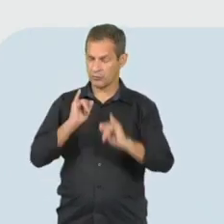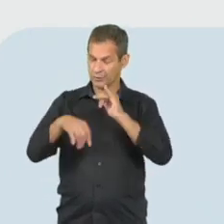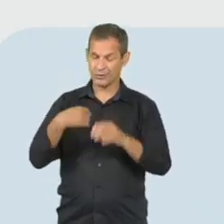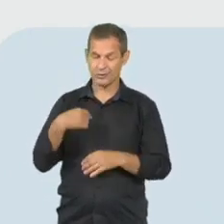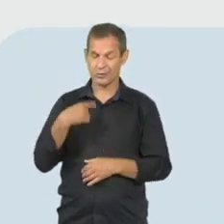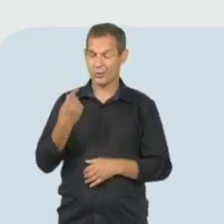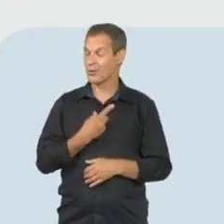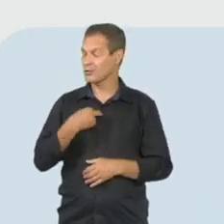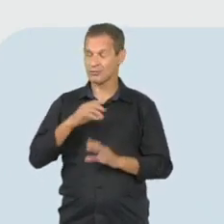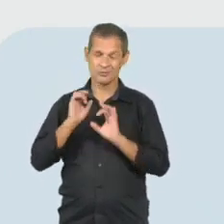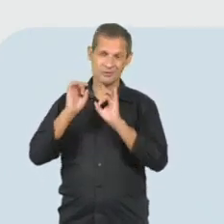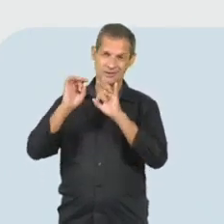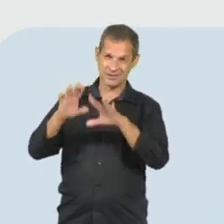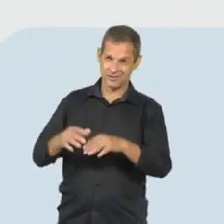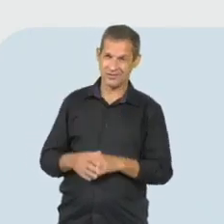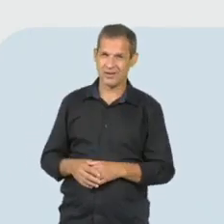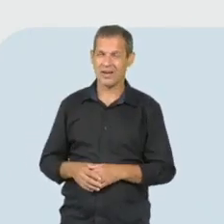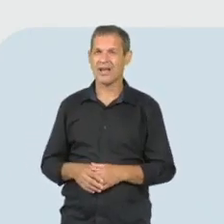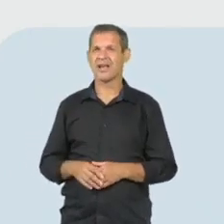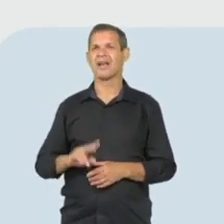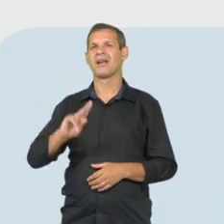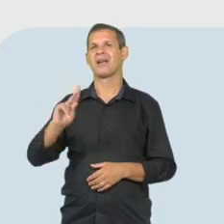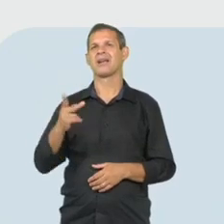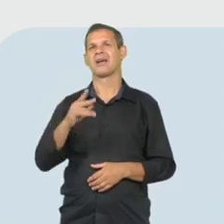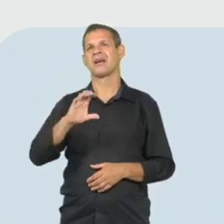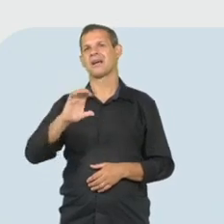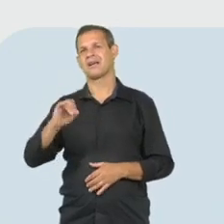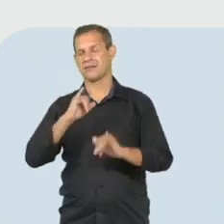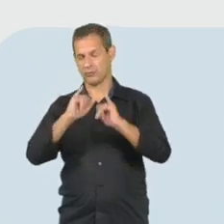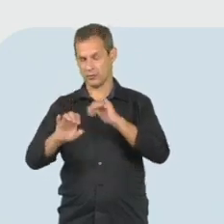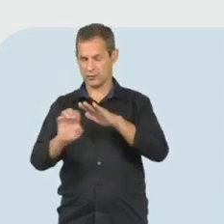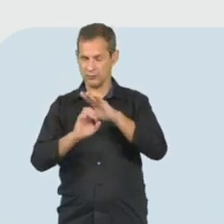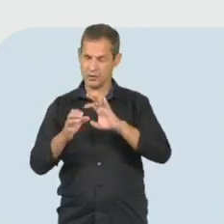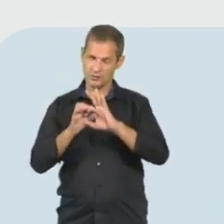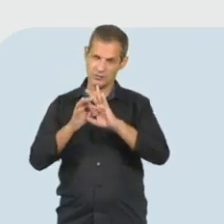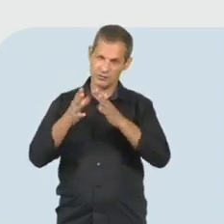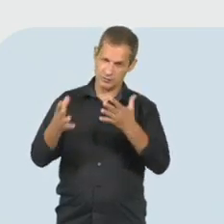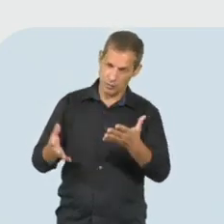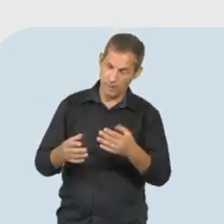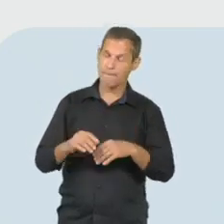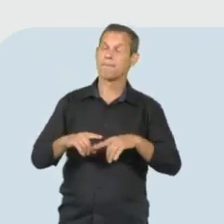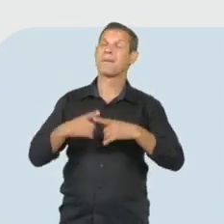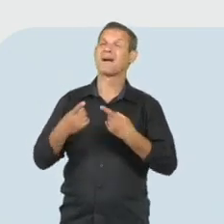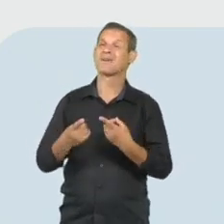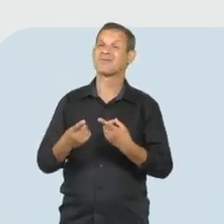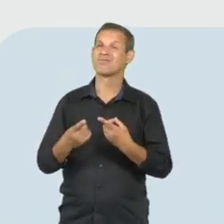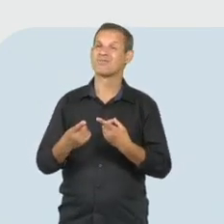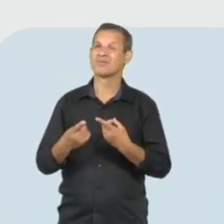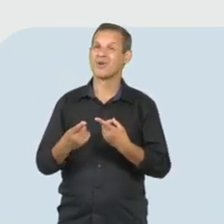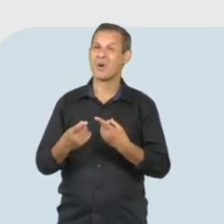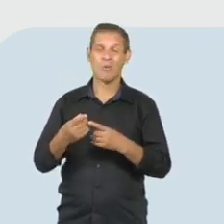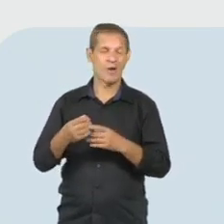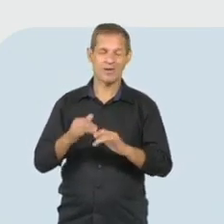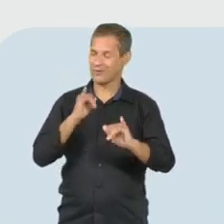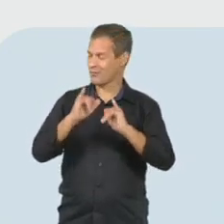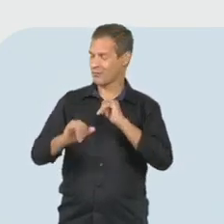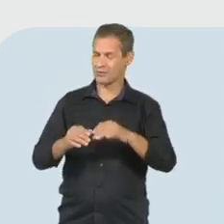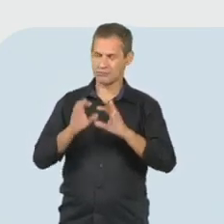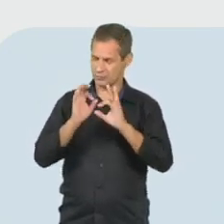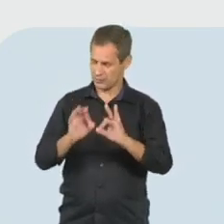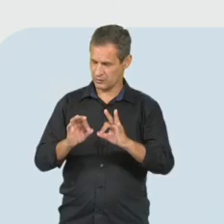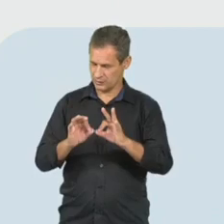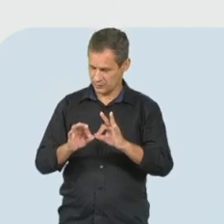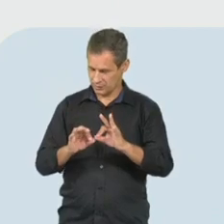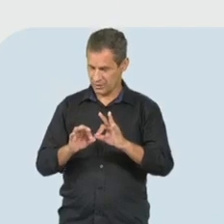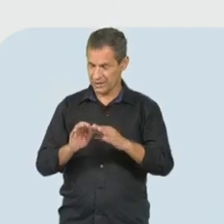rejeitar H0, que foi a informação que a empresa passou. Isso é, não há indícios suficientes